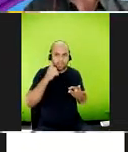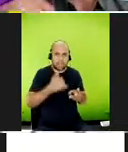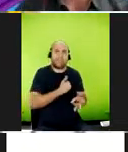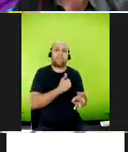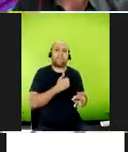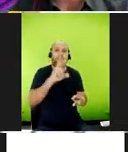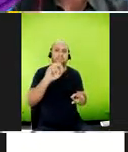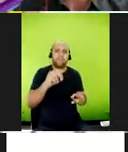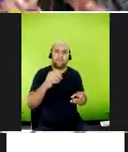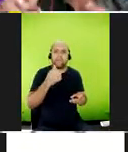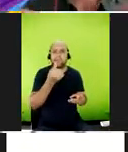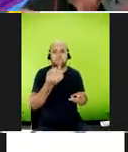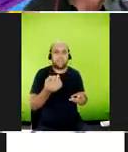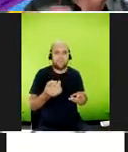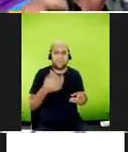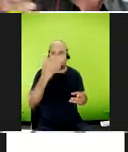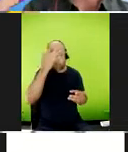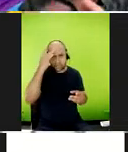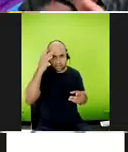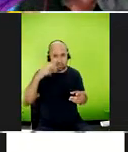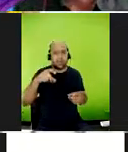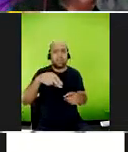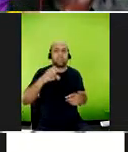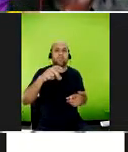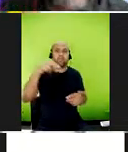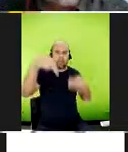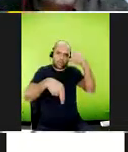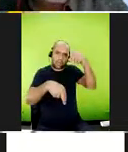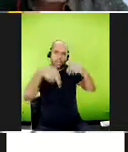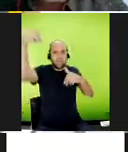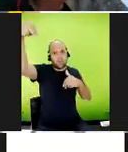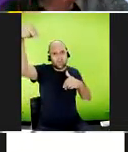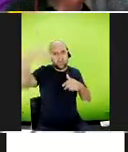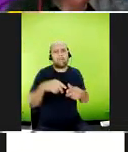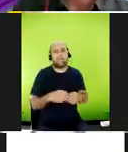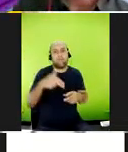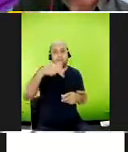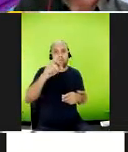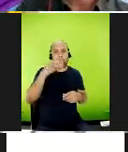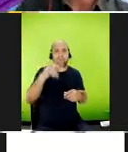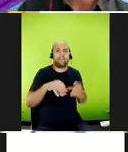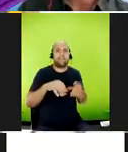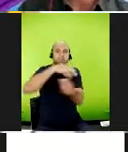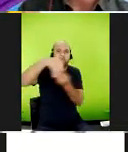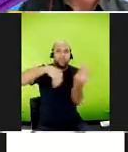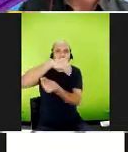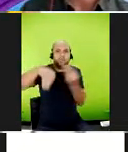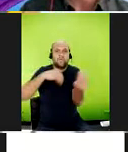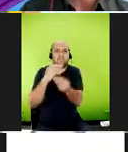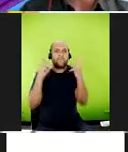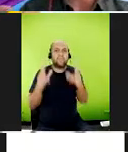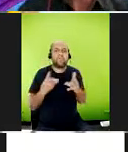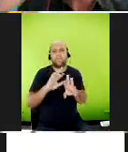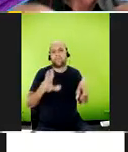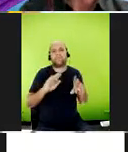pessoas que vem do Nordeste pessoas que vêm do Sul do centro-oeste não posso botar tudo no Balaio só entendeu e achar que todo mundo igual